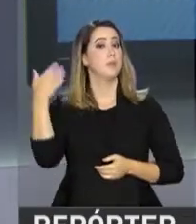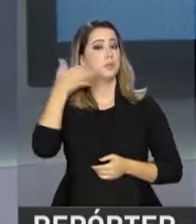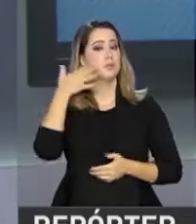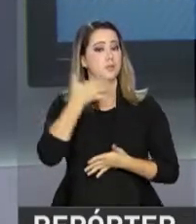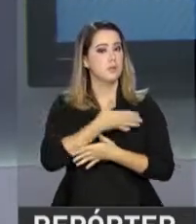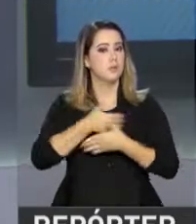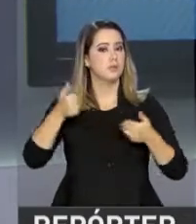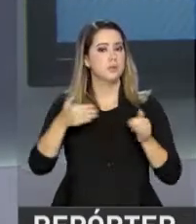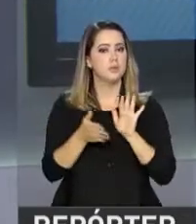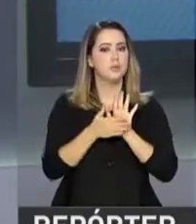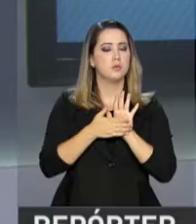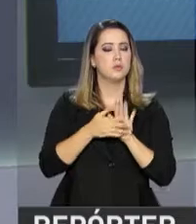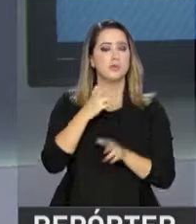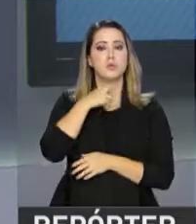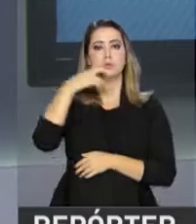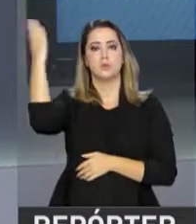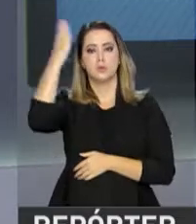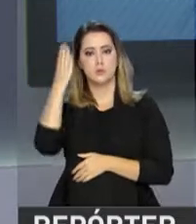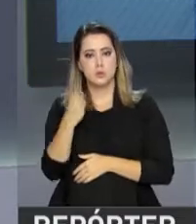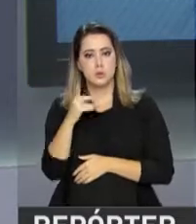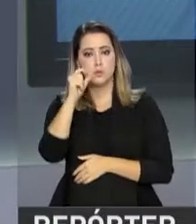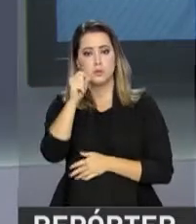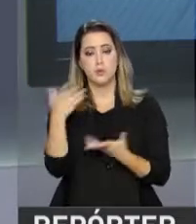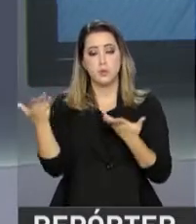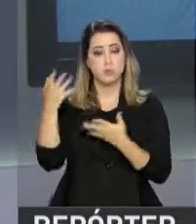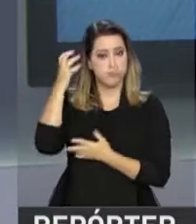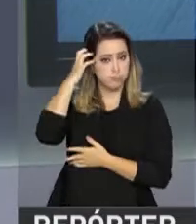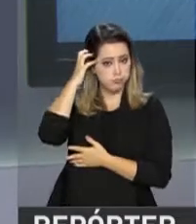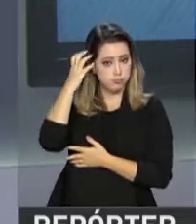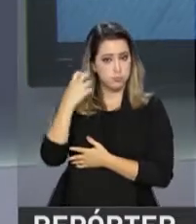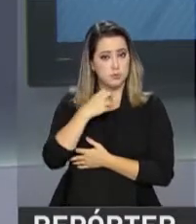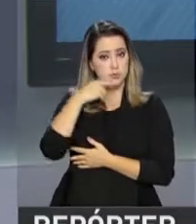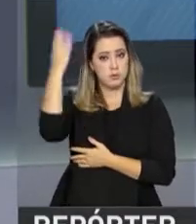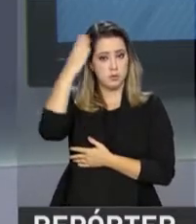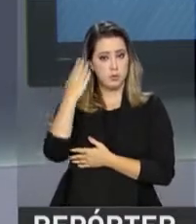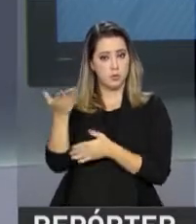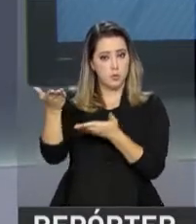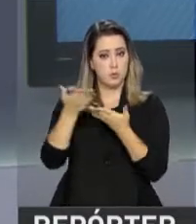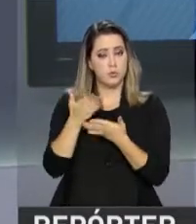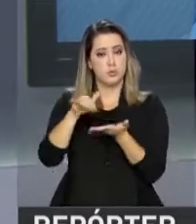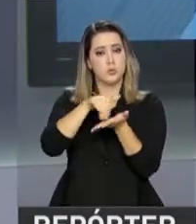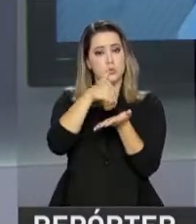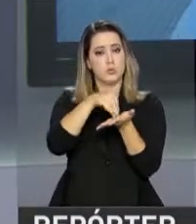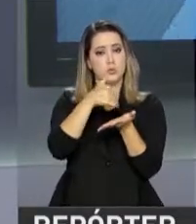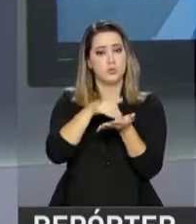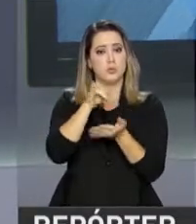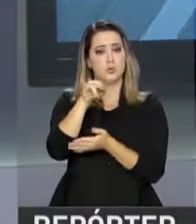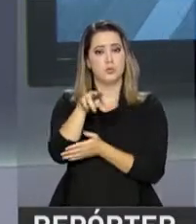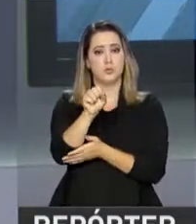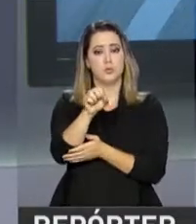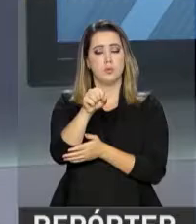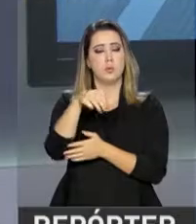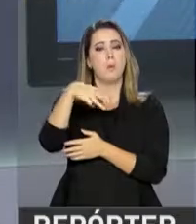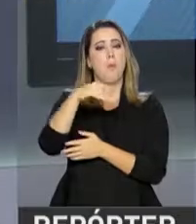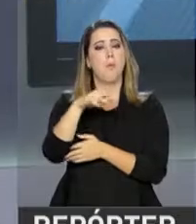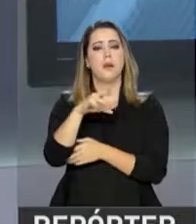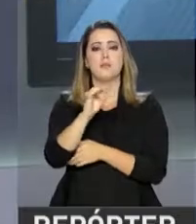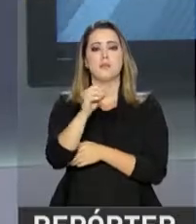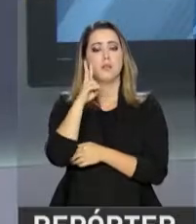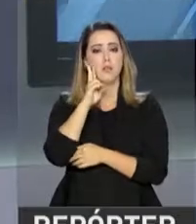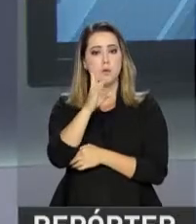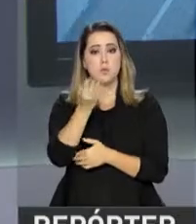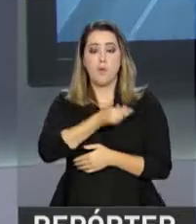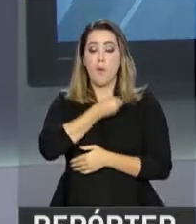explicar melhor essa proposta a voz do brasil recebe hoje o secretário de previdência do ministério da fazenda marcelo caetano vamos